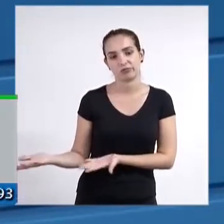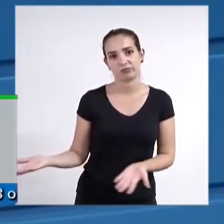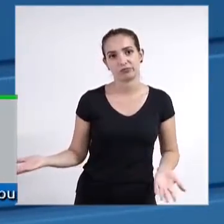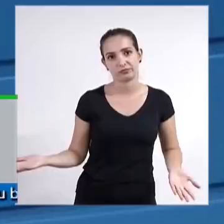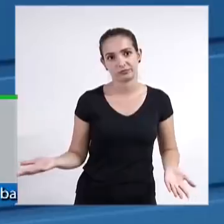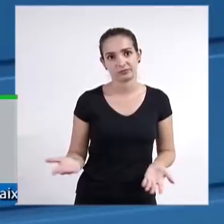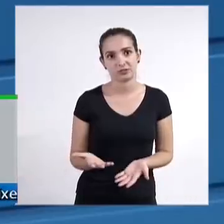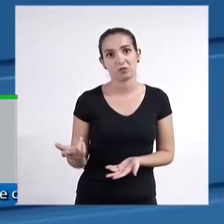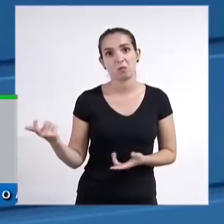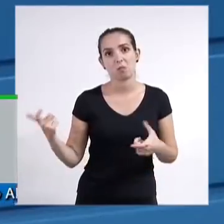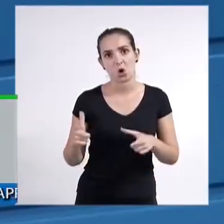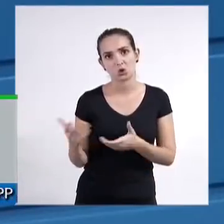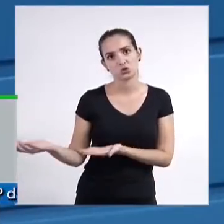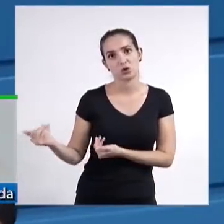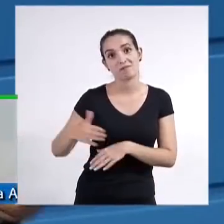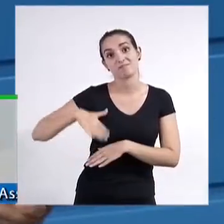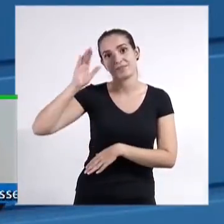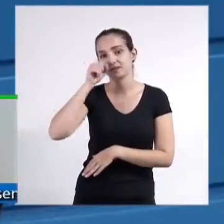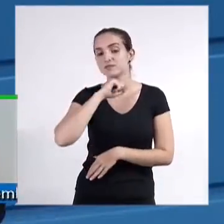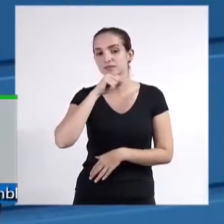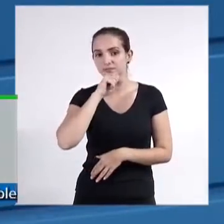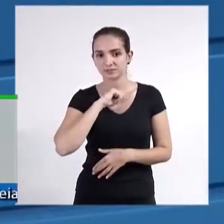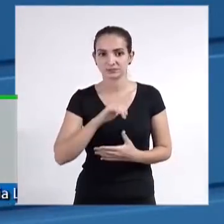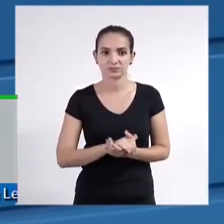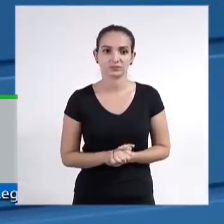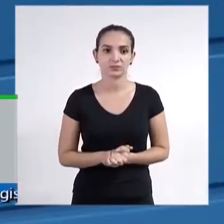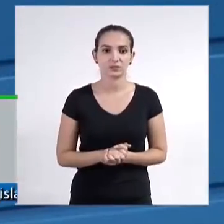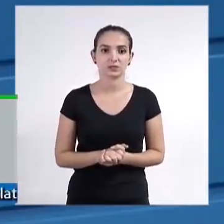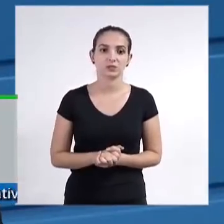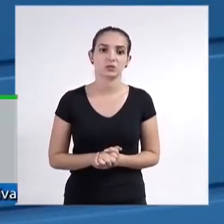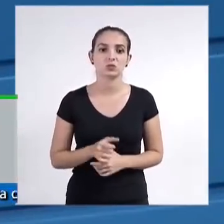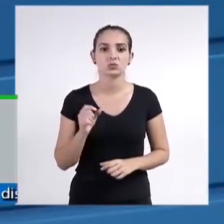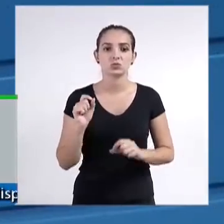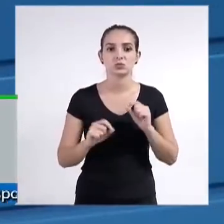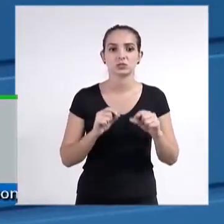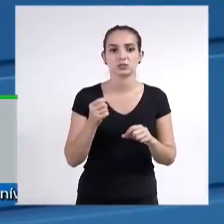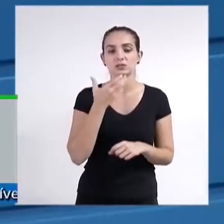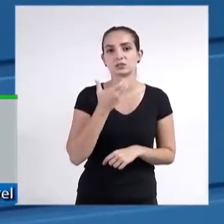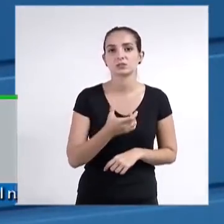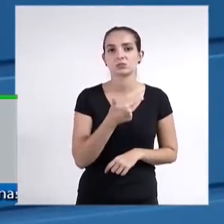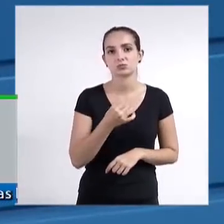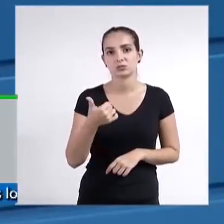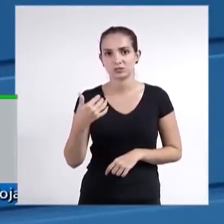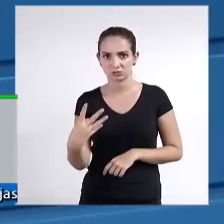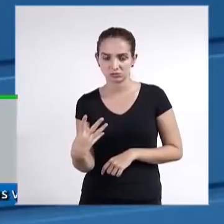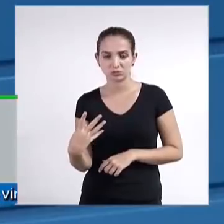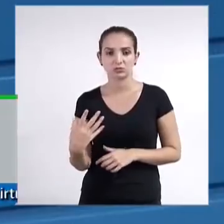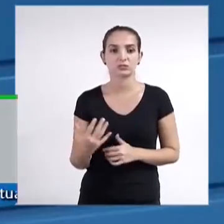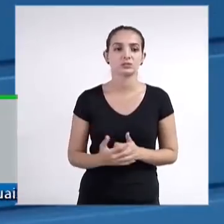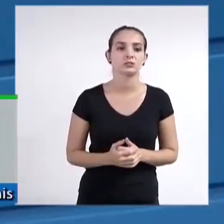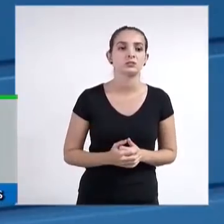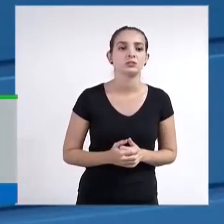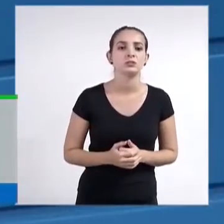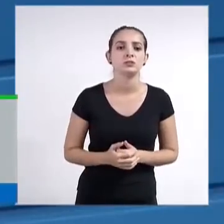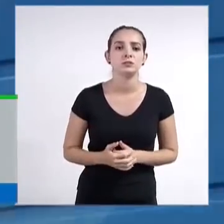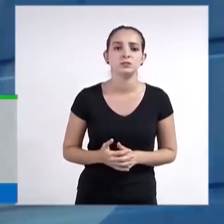pesquisa agora, e o Mansueto Almeida esteve aqui em dezembro de 2014, e ele nem sonhava em fazer